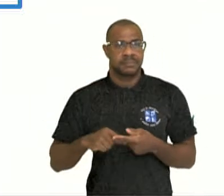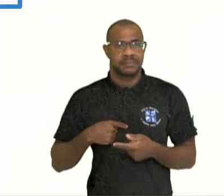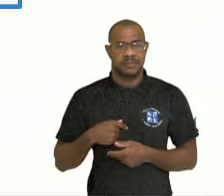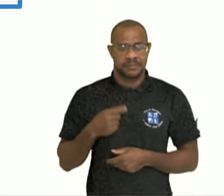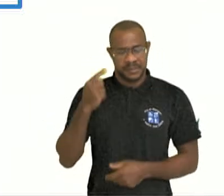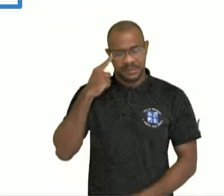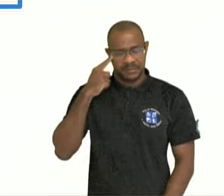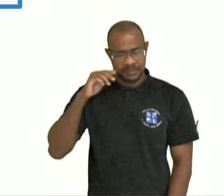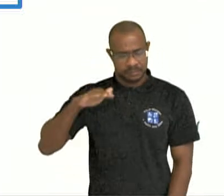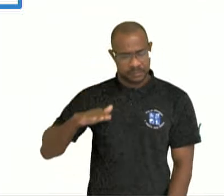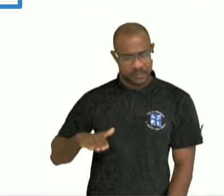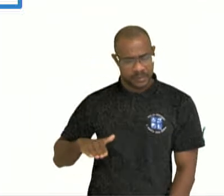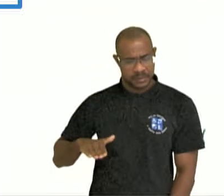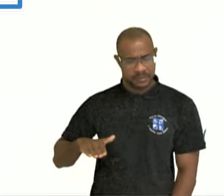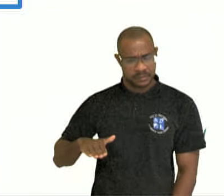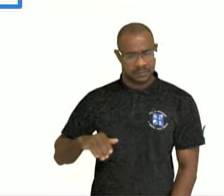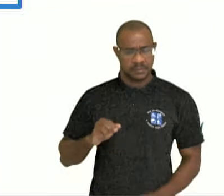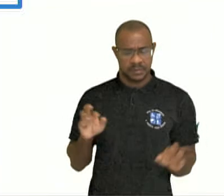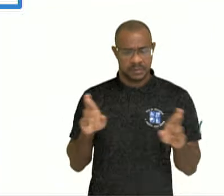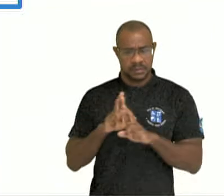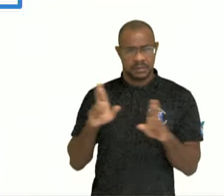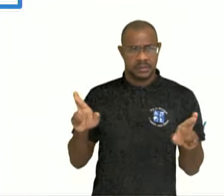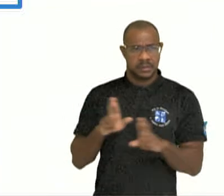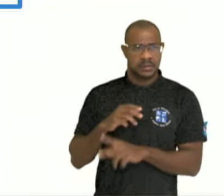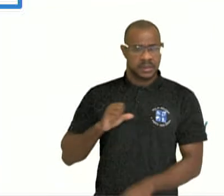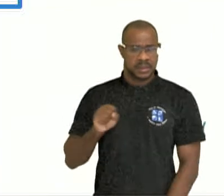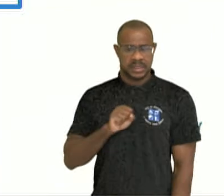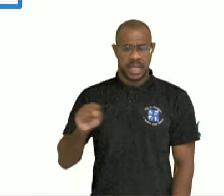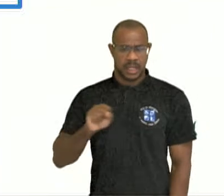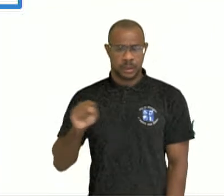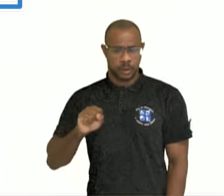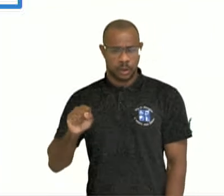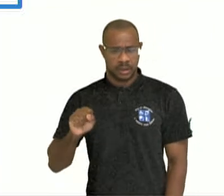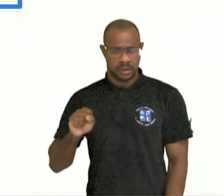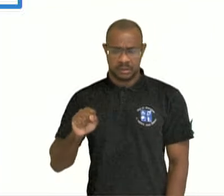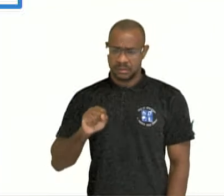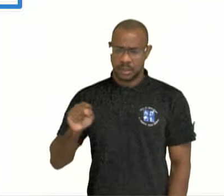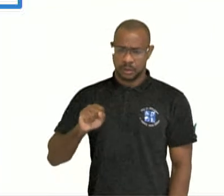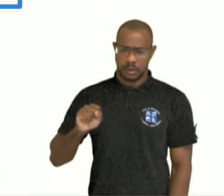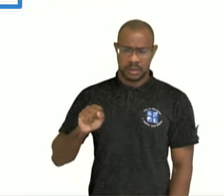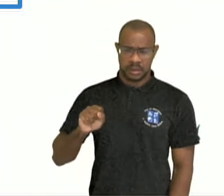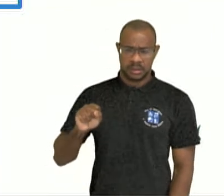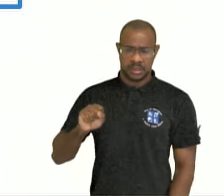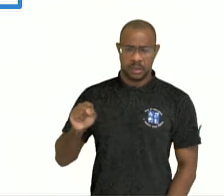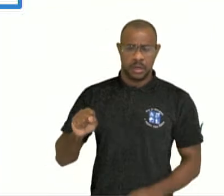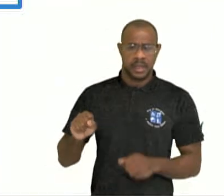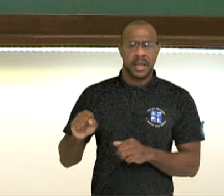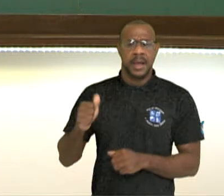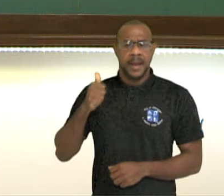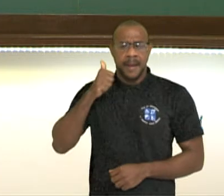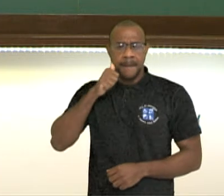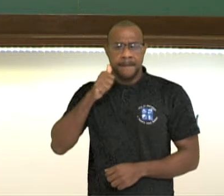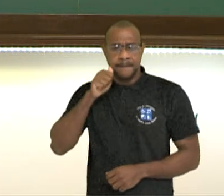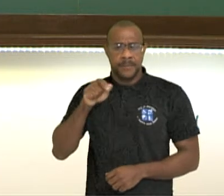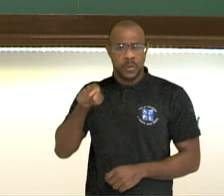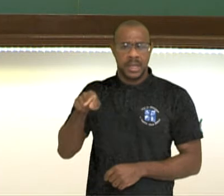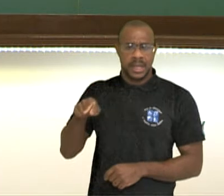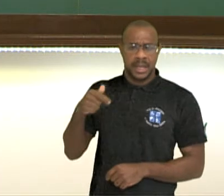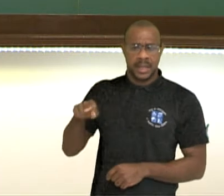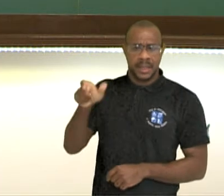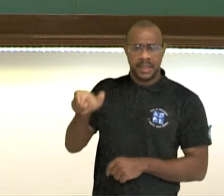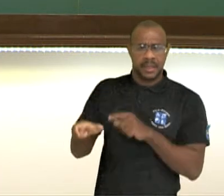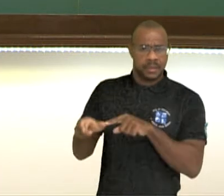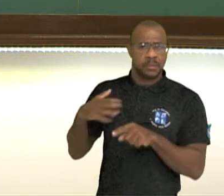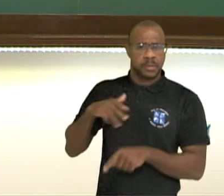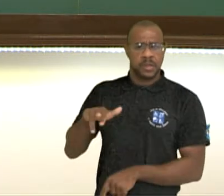anão. Que relação eu tenho com a sogra da mulher do meu irmão? Então, vocês vão ter que analisar com calma ali as